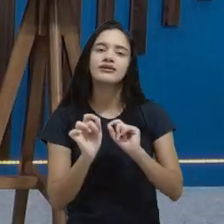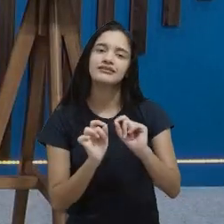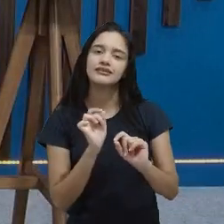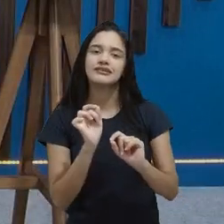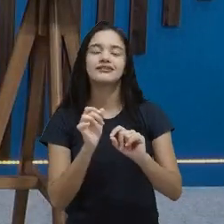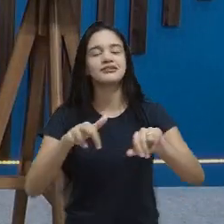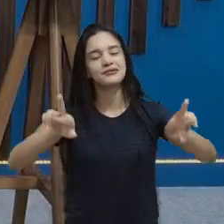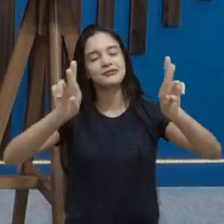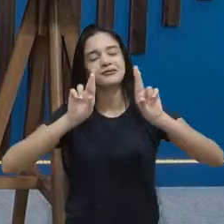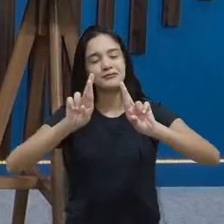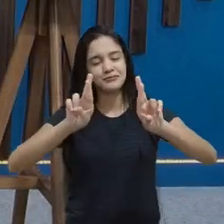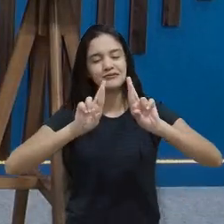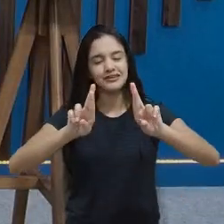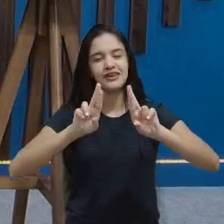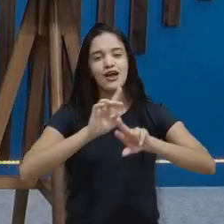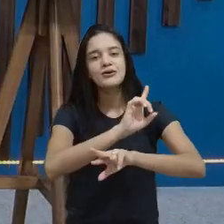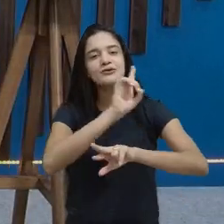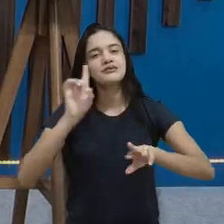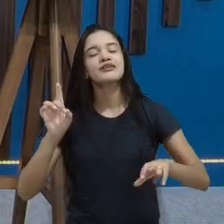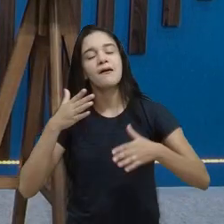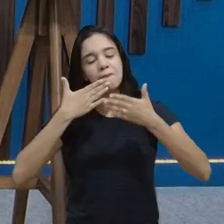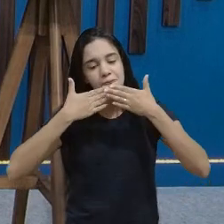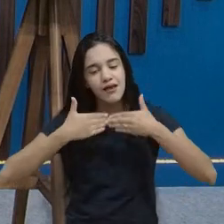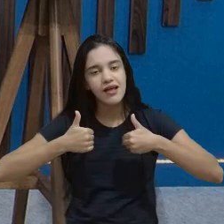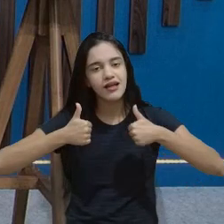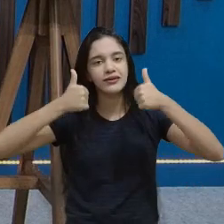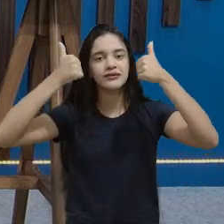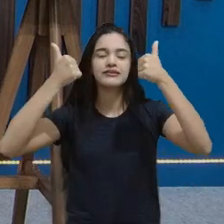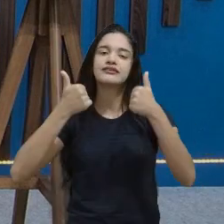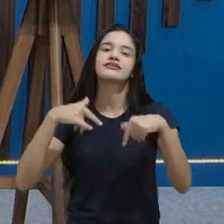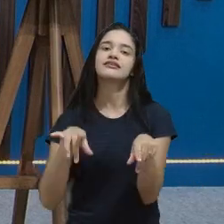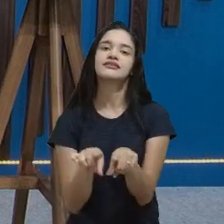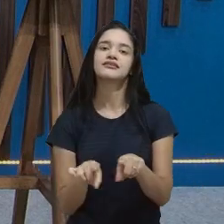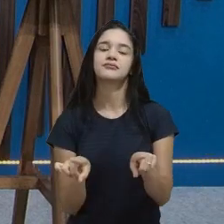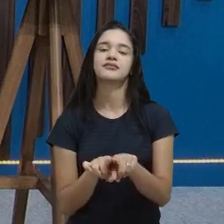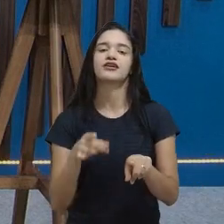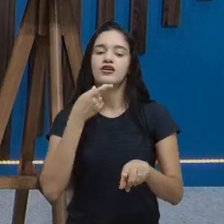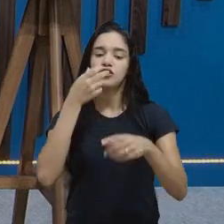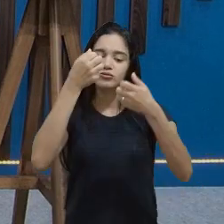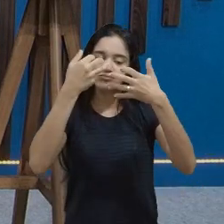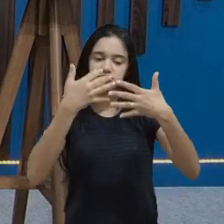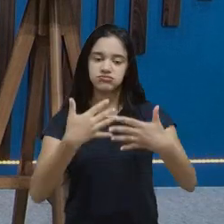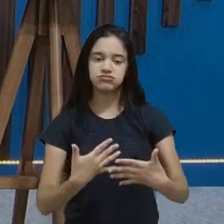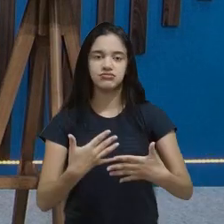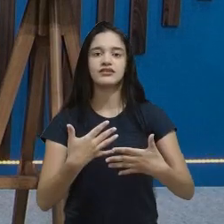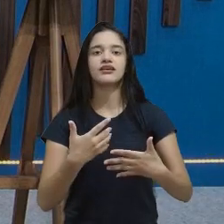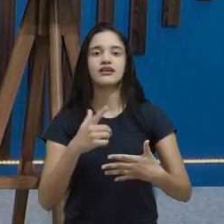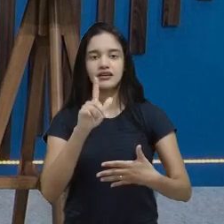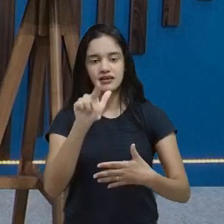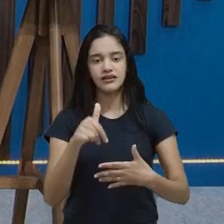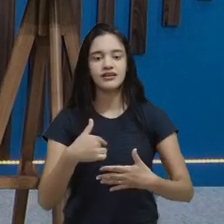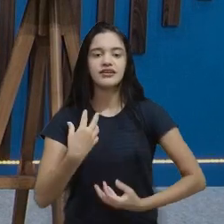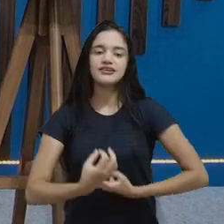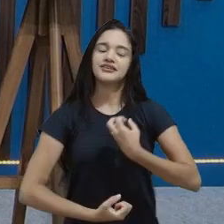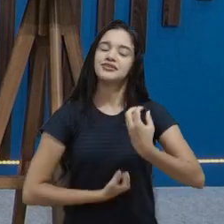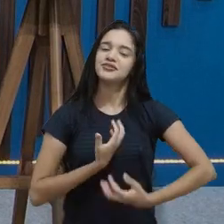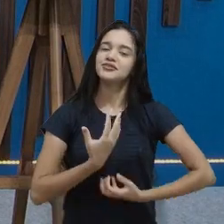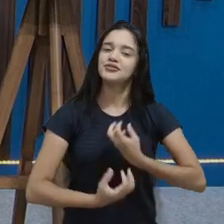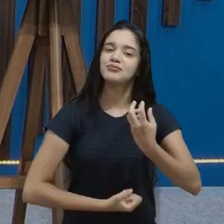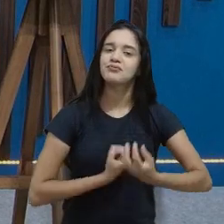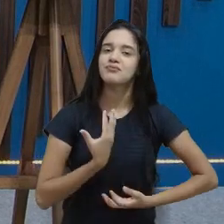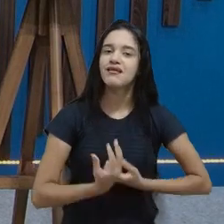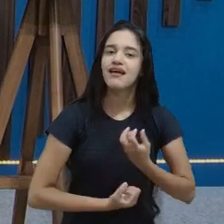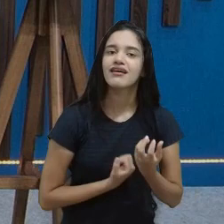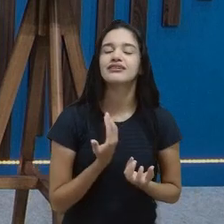com esperança de dias melhores. E na sua fala, quando ela se expressa, ela deixa